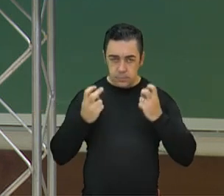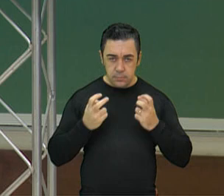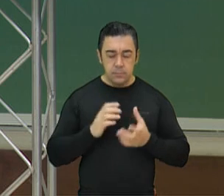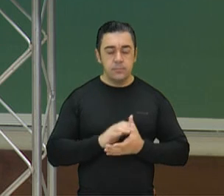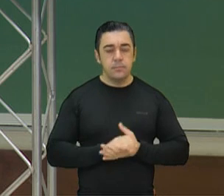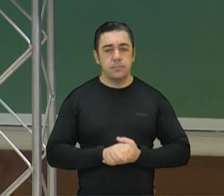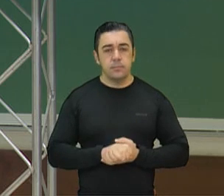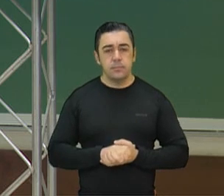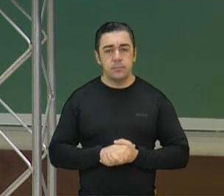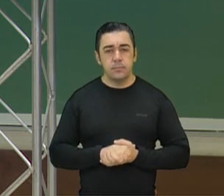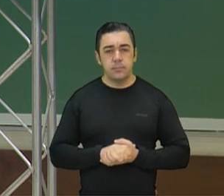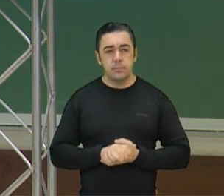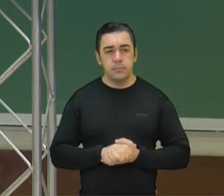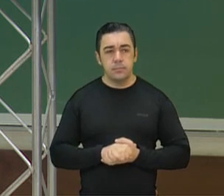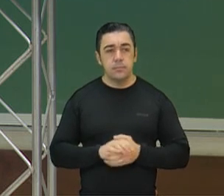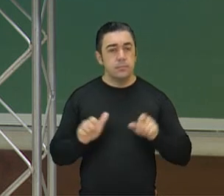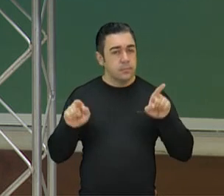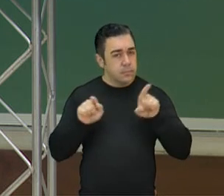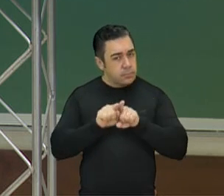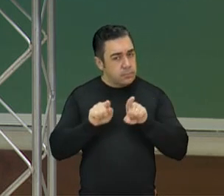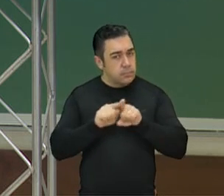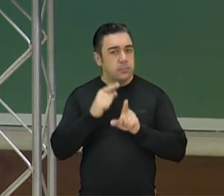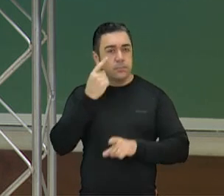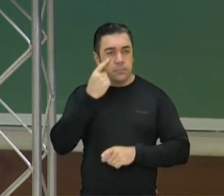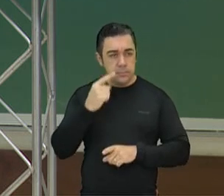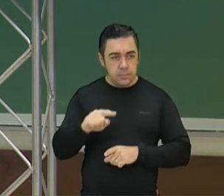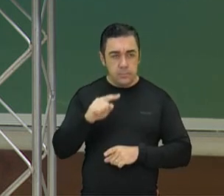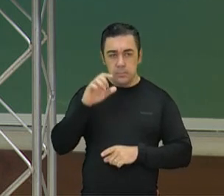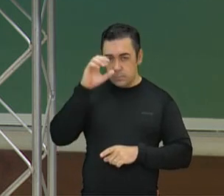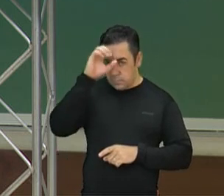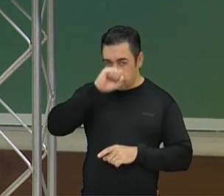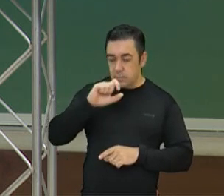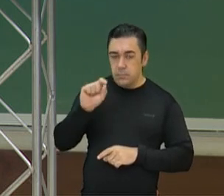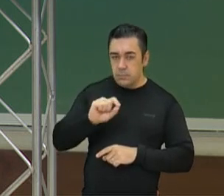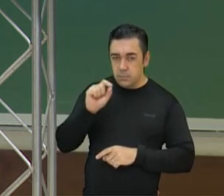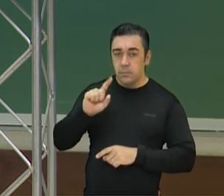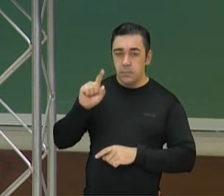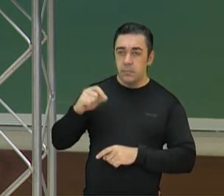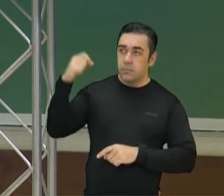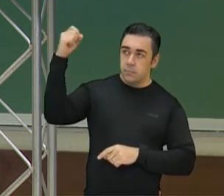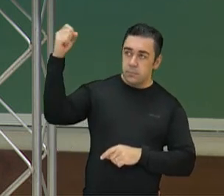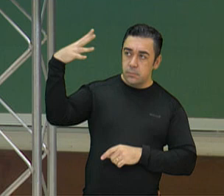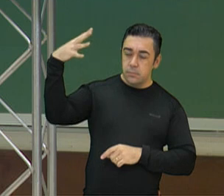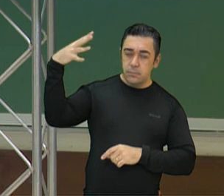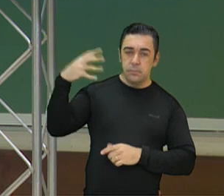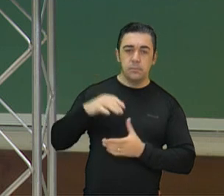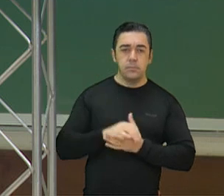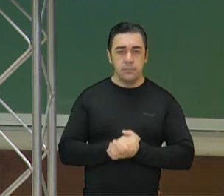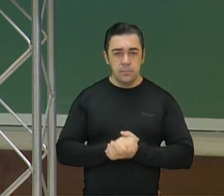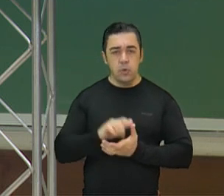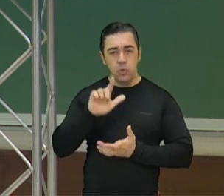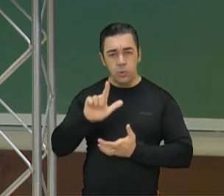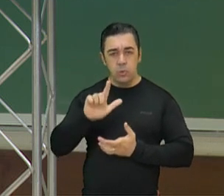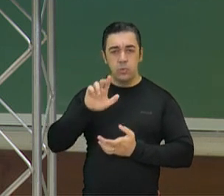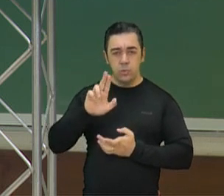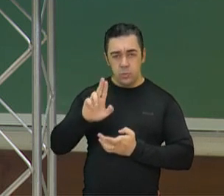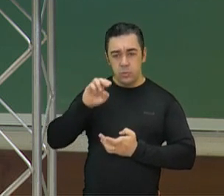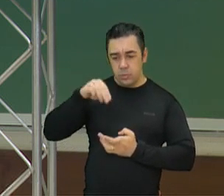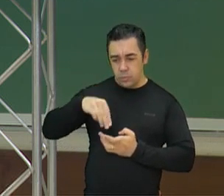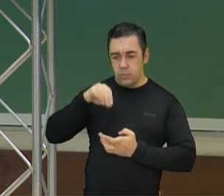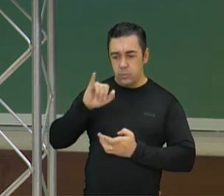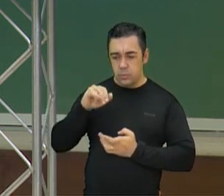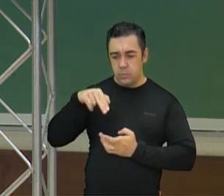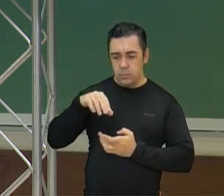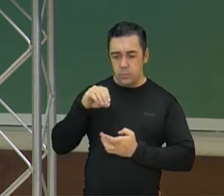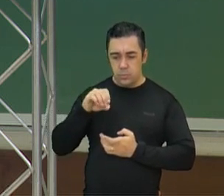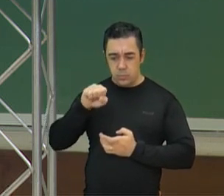no resistor. Nós vimos também aqui o efeito luminoso. Após o efeito Joule,